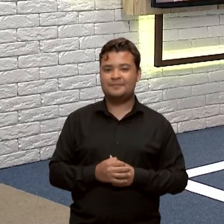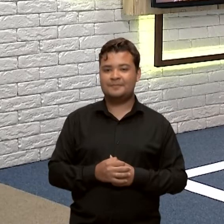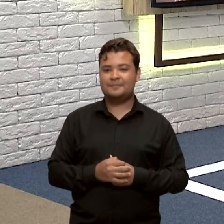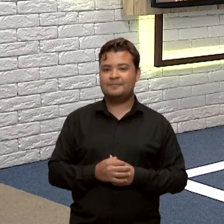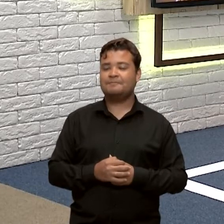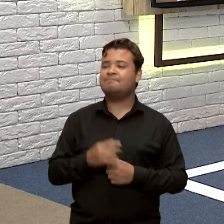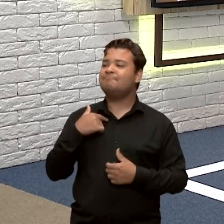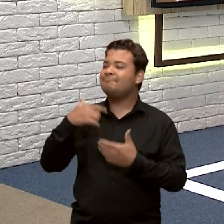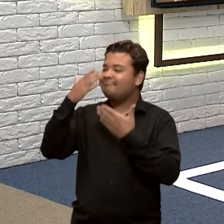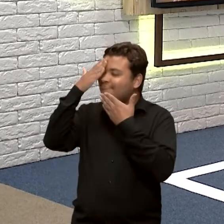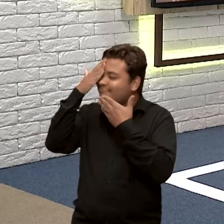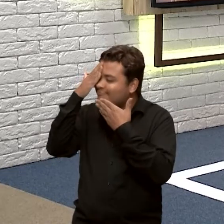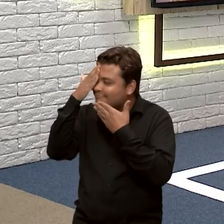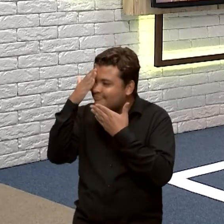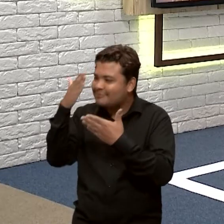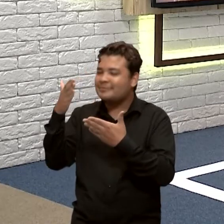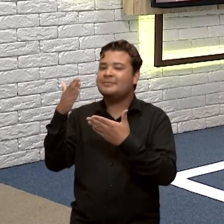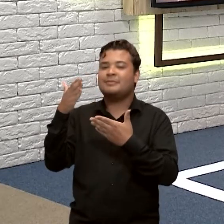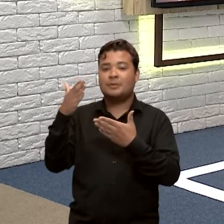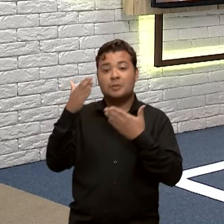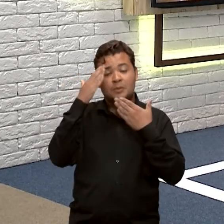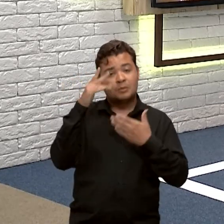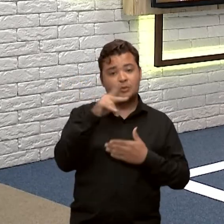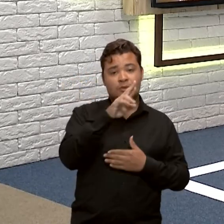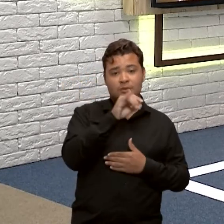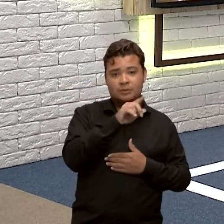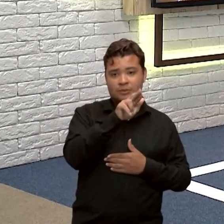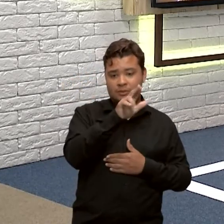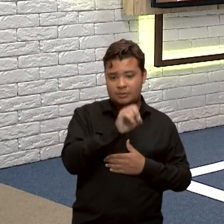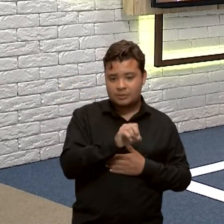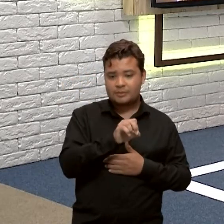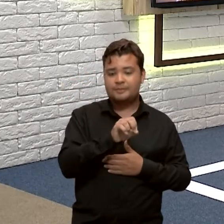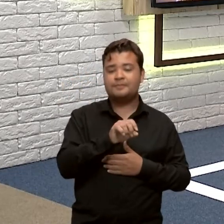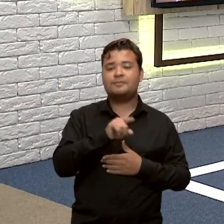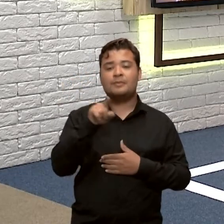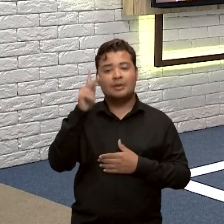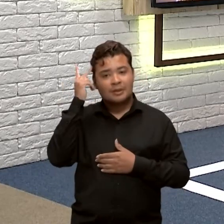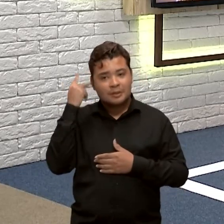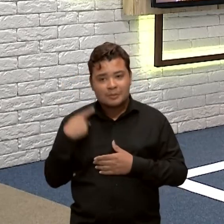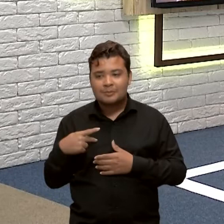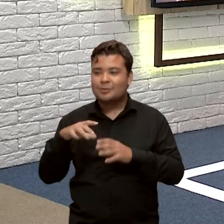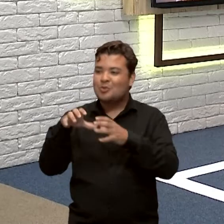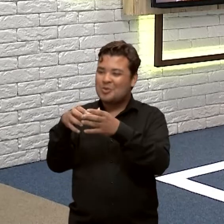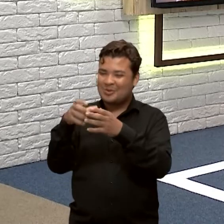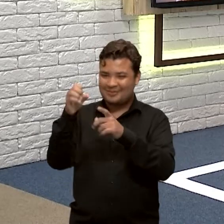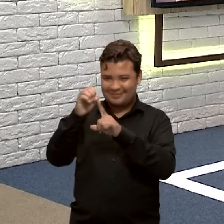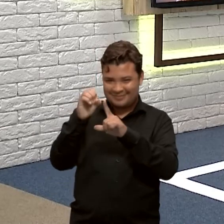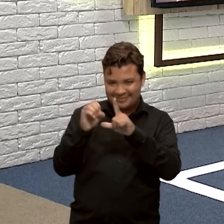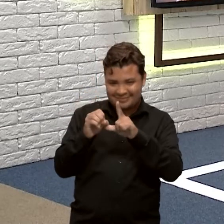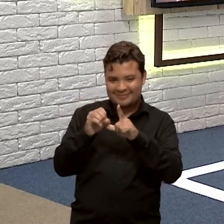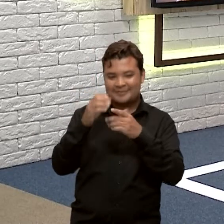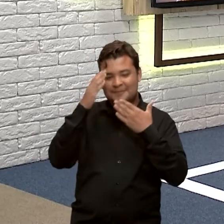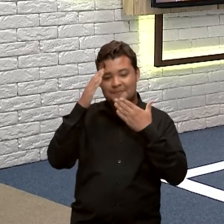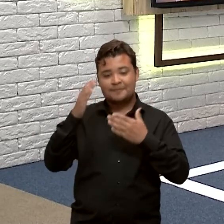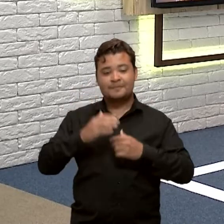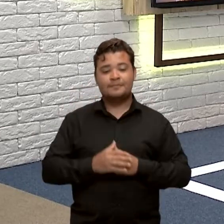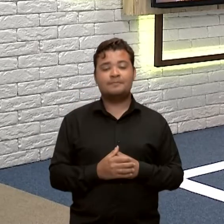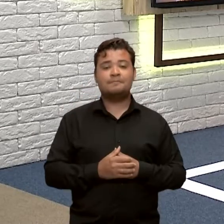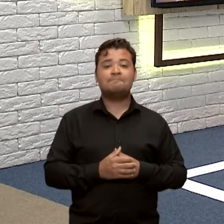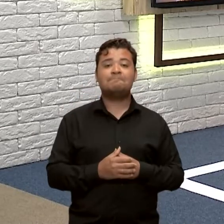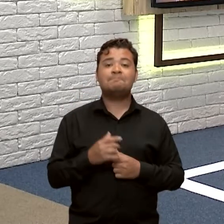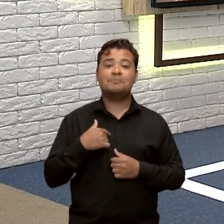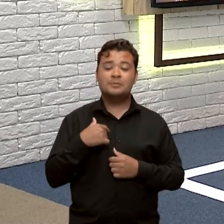Muito obrigado, professor Rodrigo, Camila, pessoal da UFG. Eu queria terminar a fala